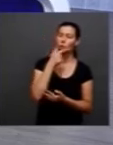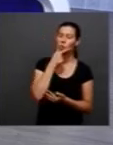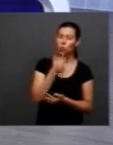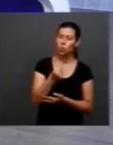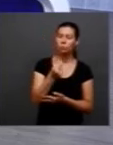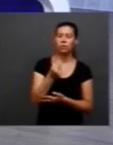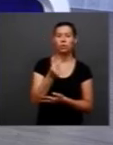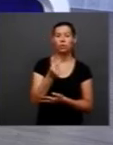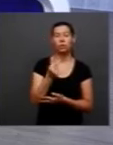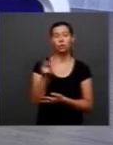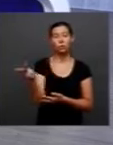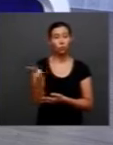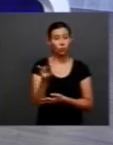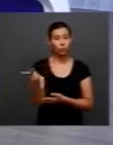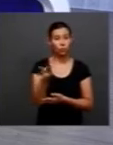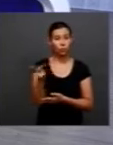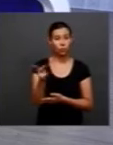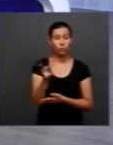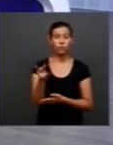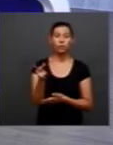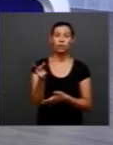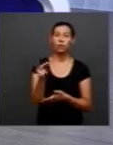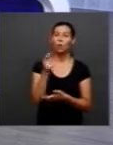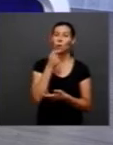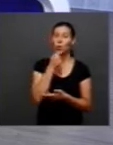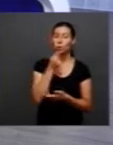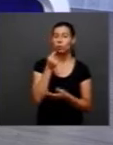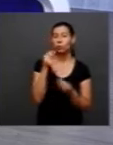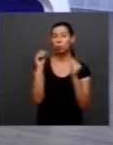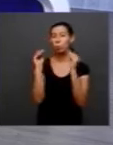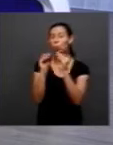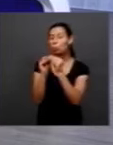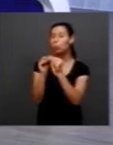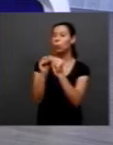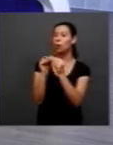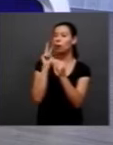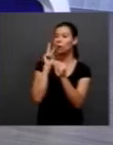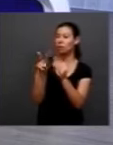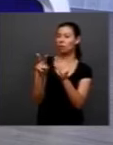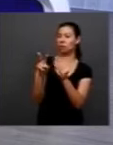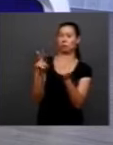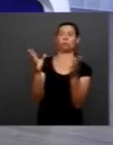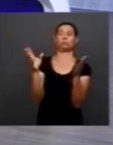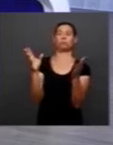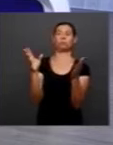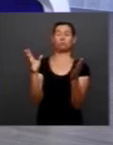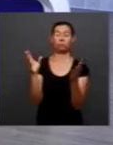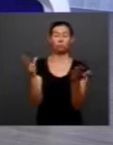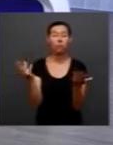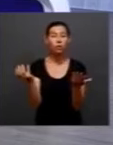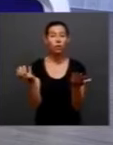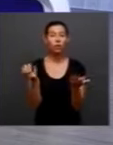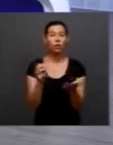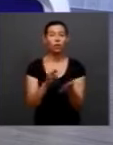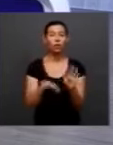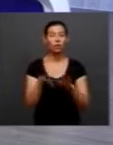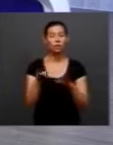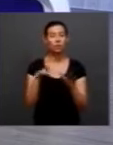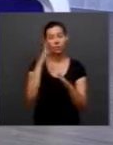centro de um shopping lotado, por exemplo. Isso é uma forma de protesto desses jovens, desses enamorados?